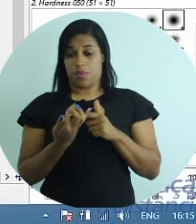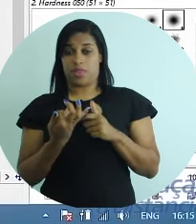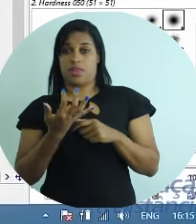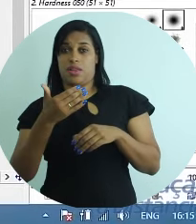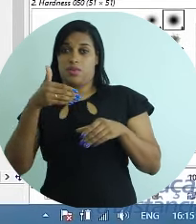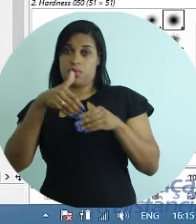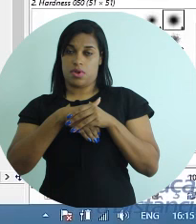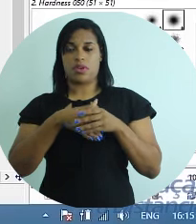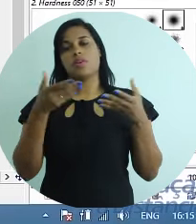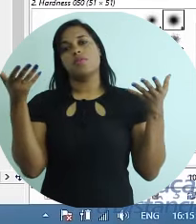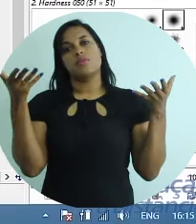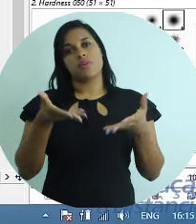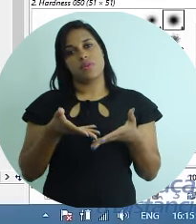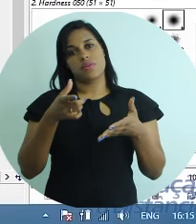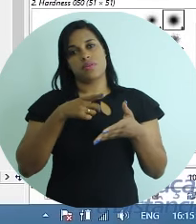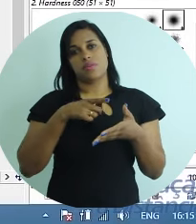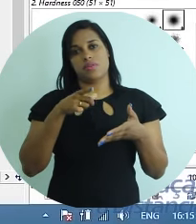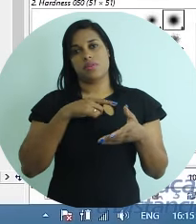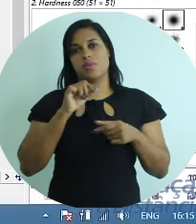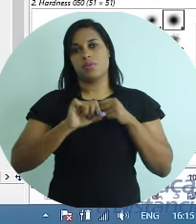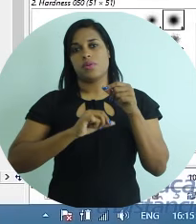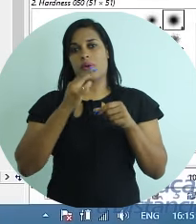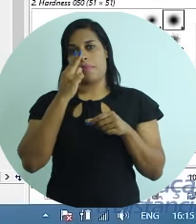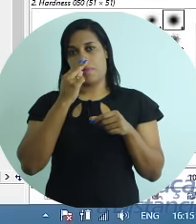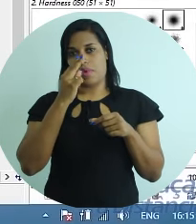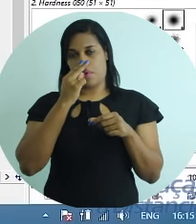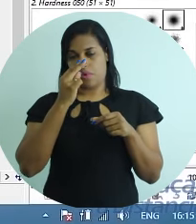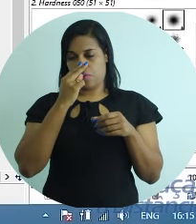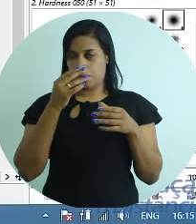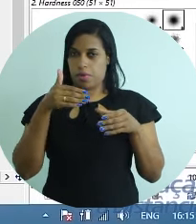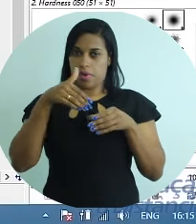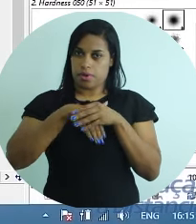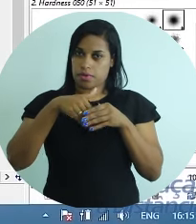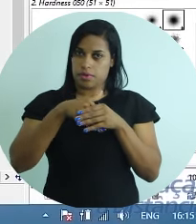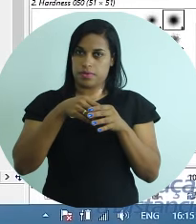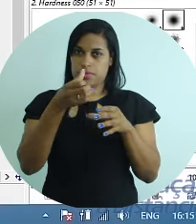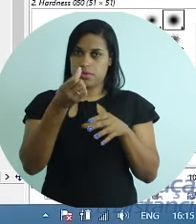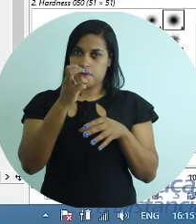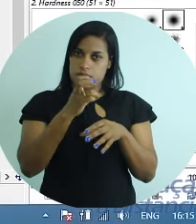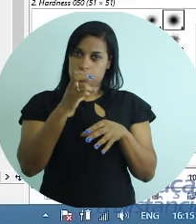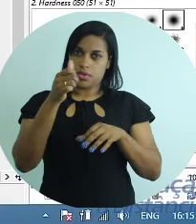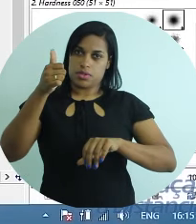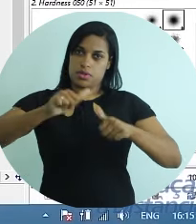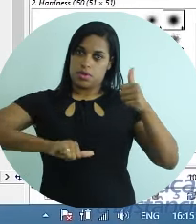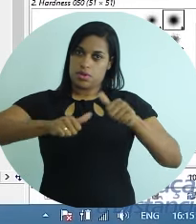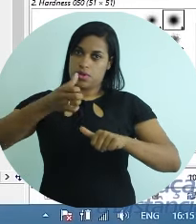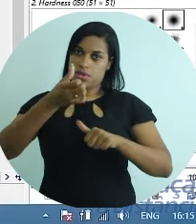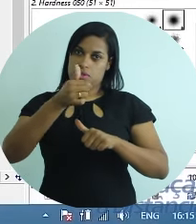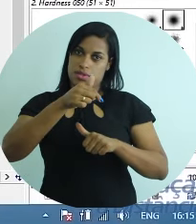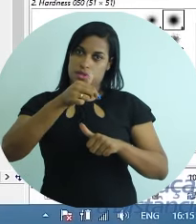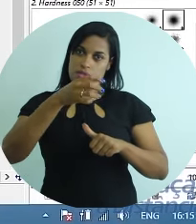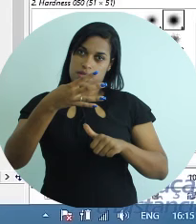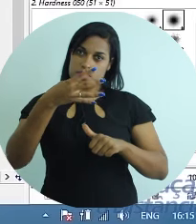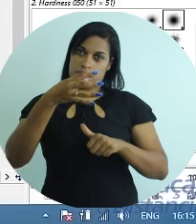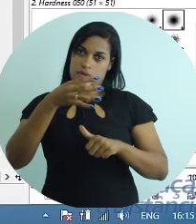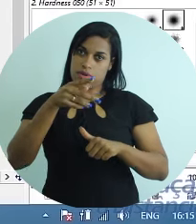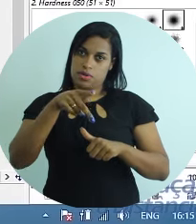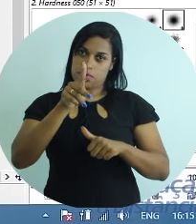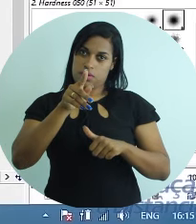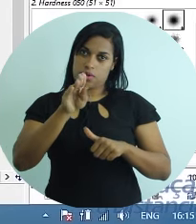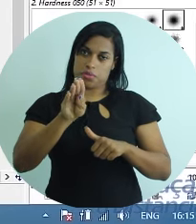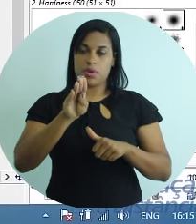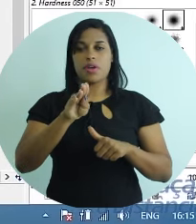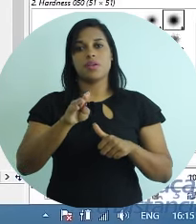então nós temos aqui o mesmo arquivo, 65 de qualidade, repare que ele ficou com 74 KB, que é bem,